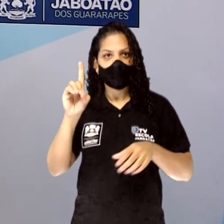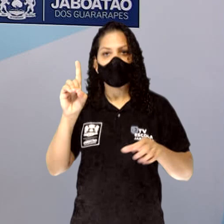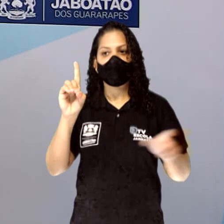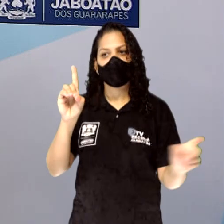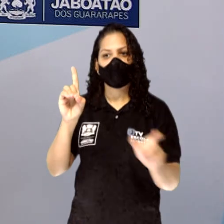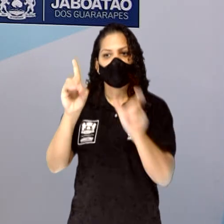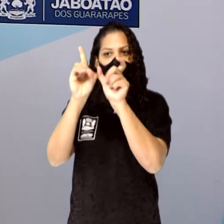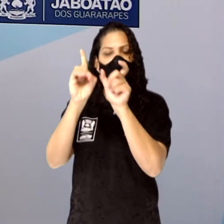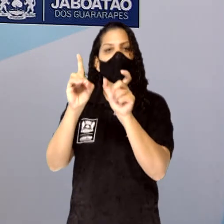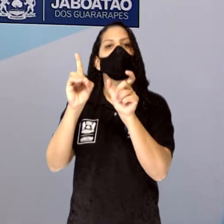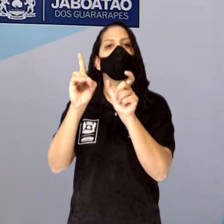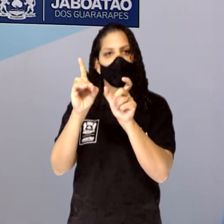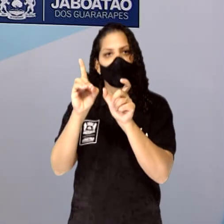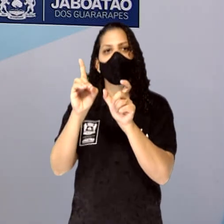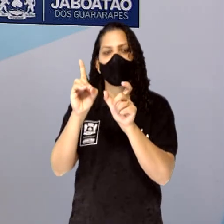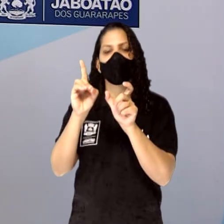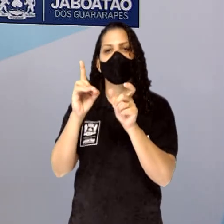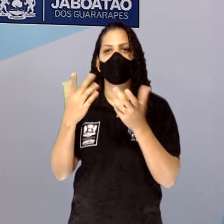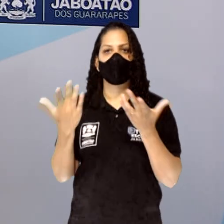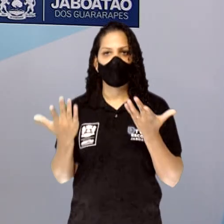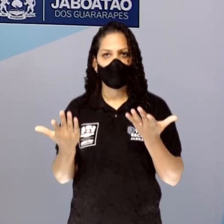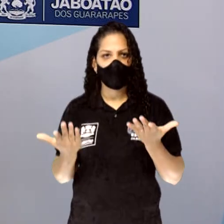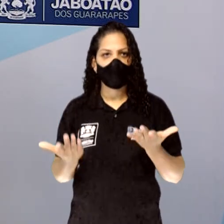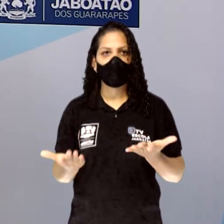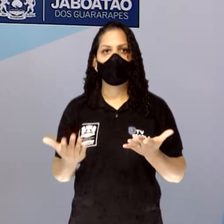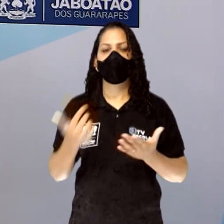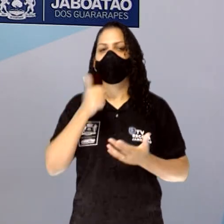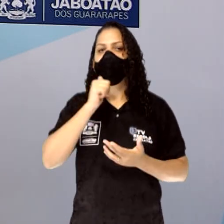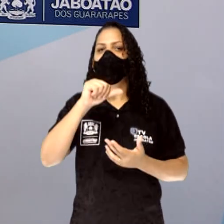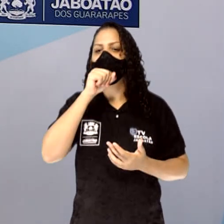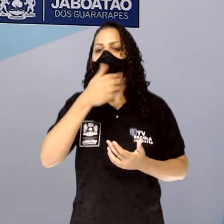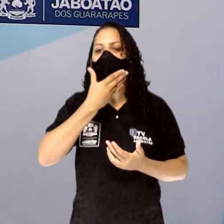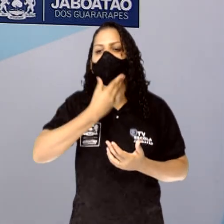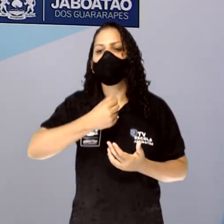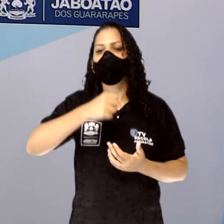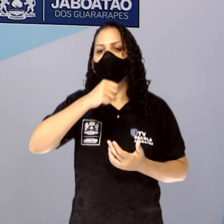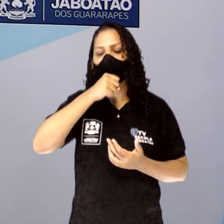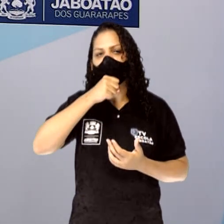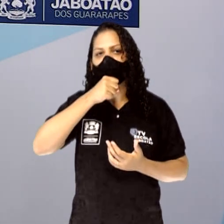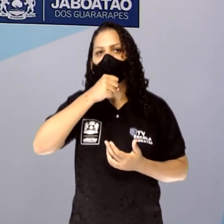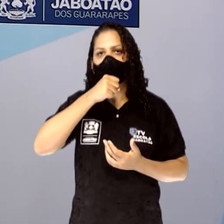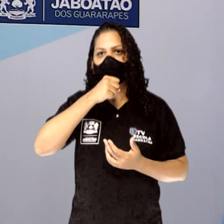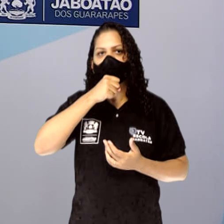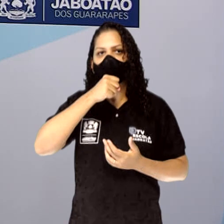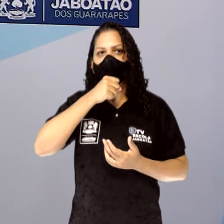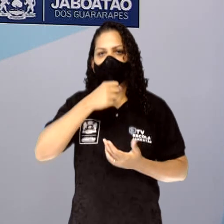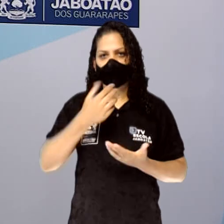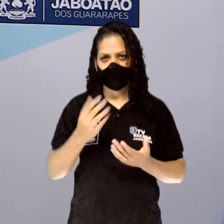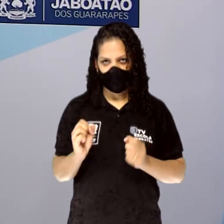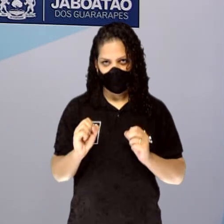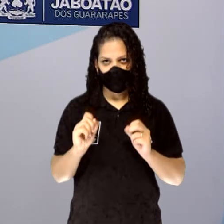são avós. Repitam comigo mais uma vez. Grandparents.